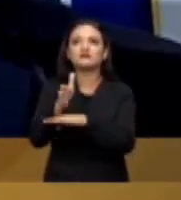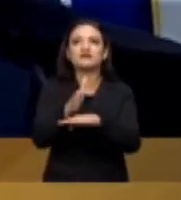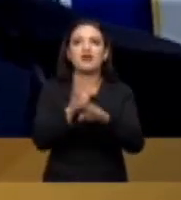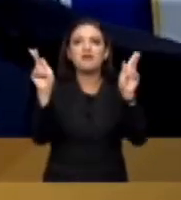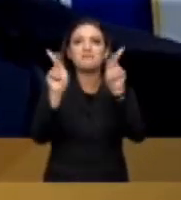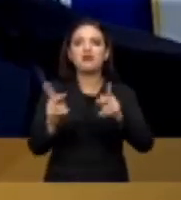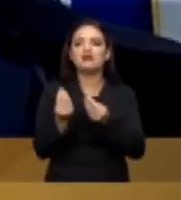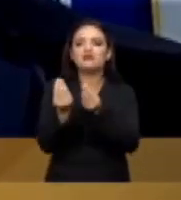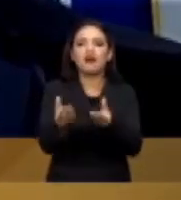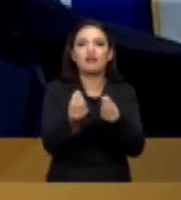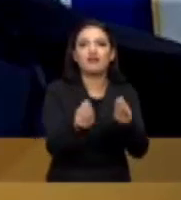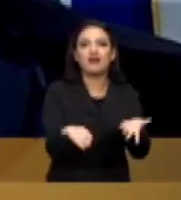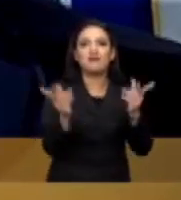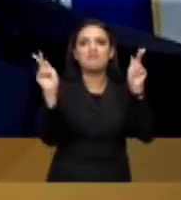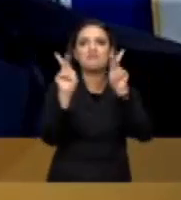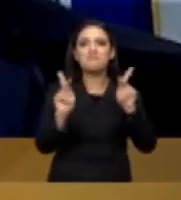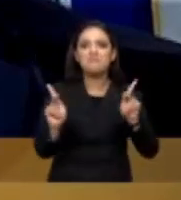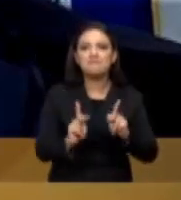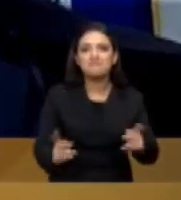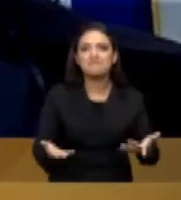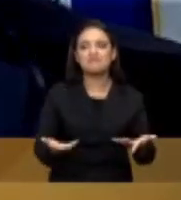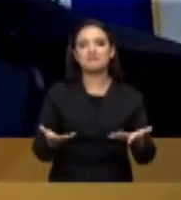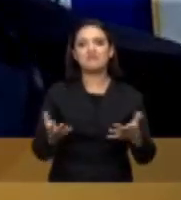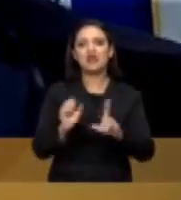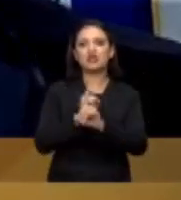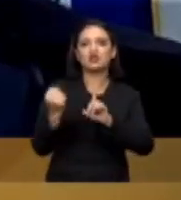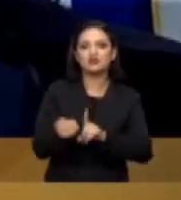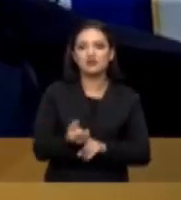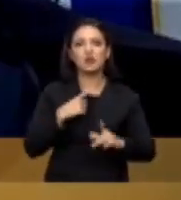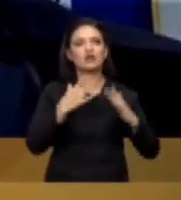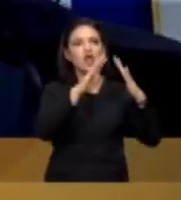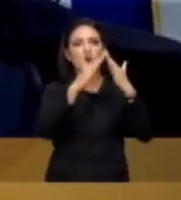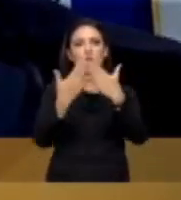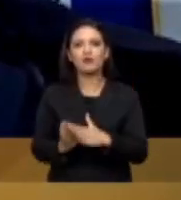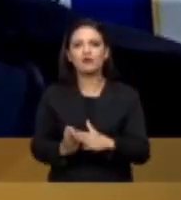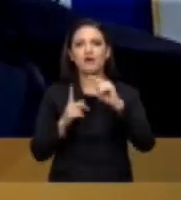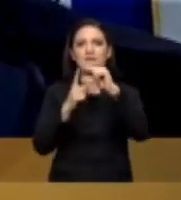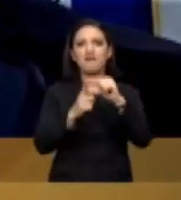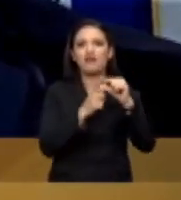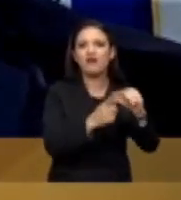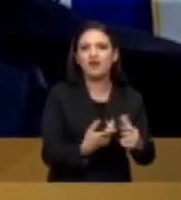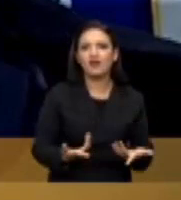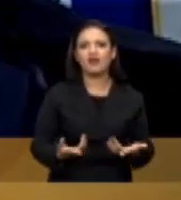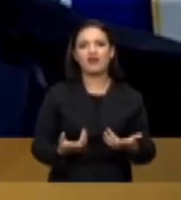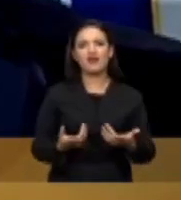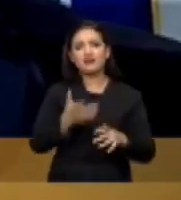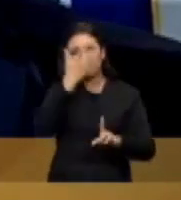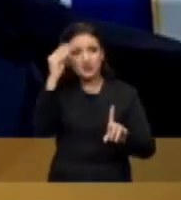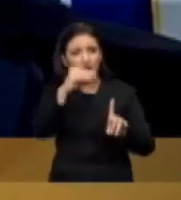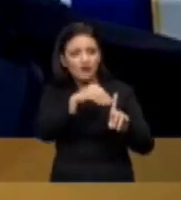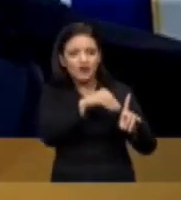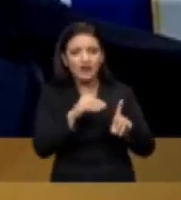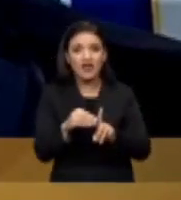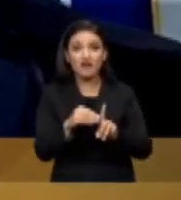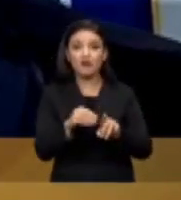paz social, paz às comunidades dos morros, das periferias, aos mais vulneráveis. E junto